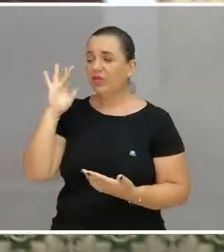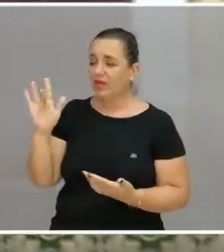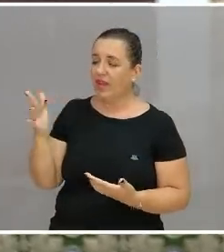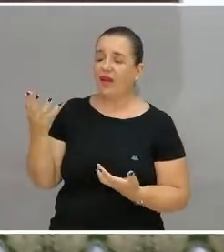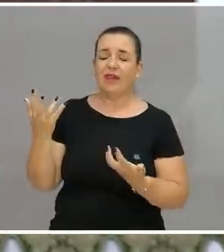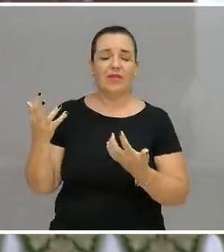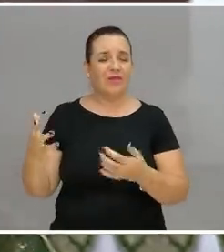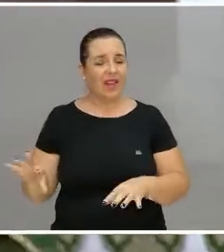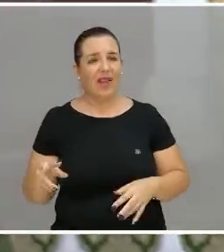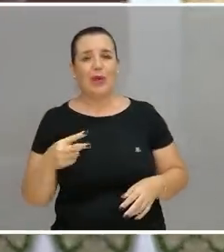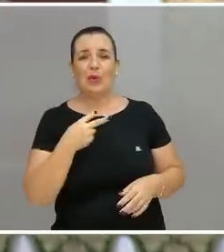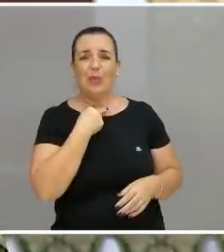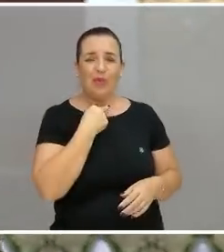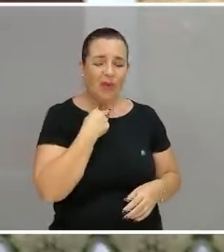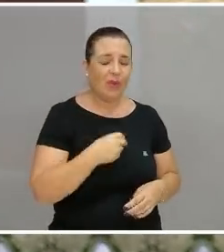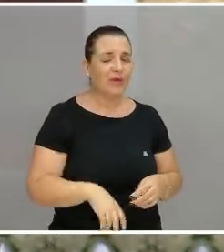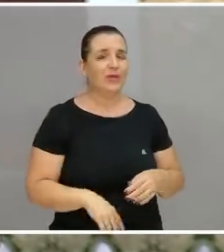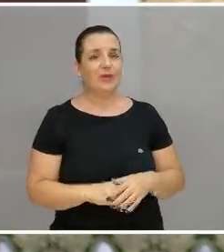sempre com dificuldade.